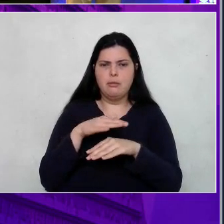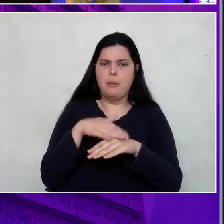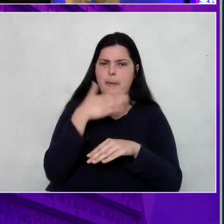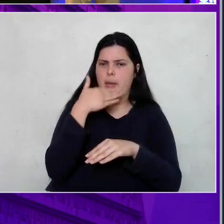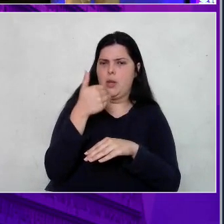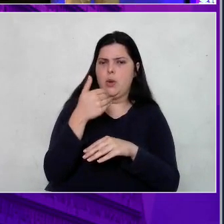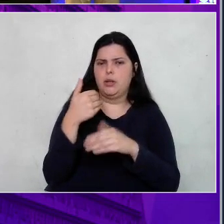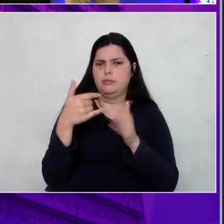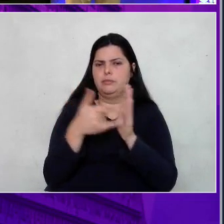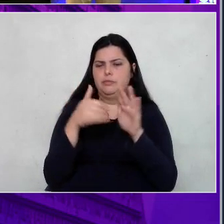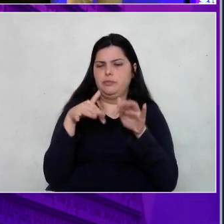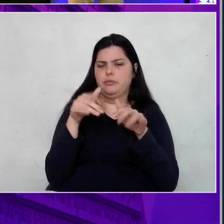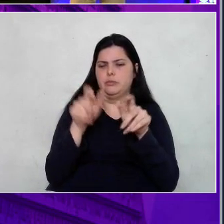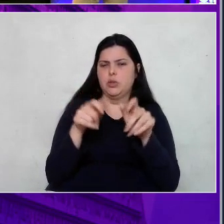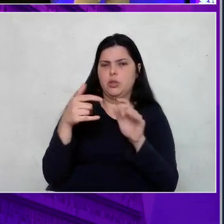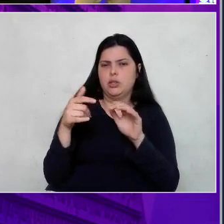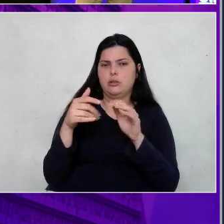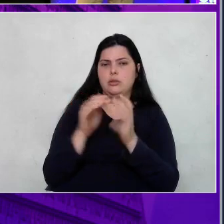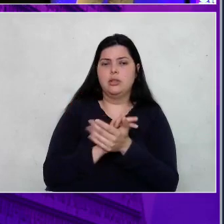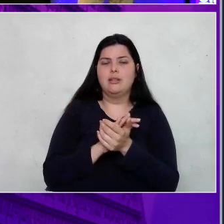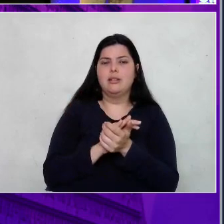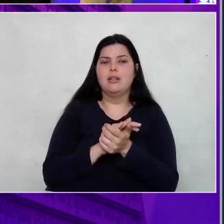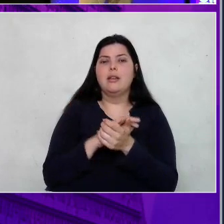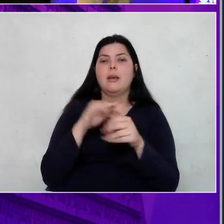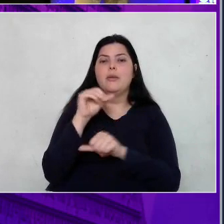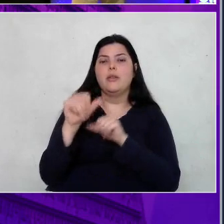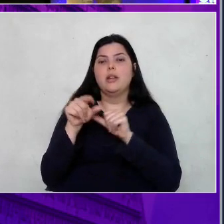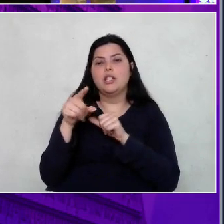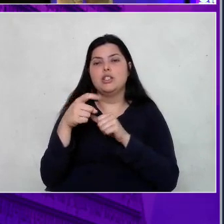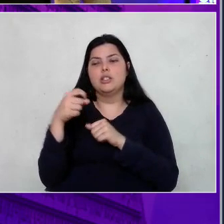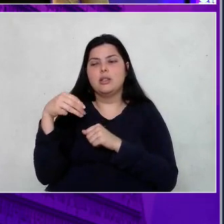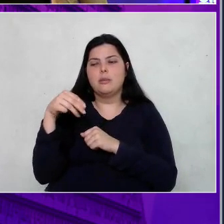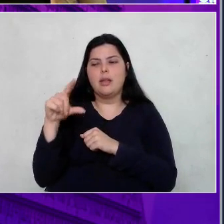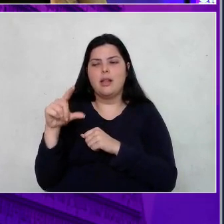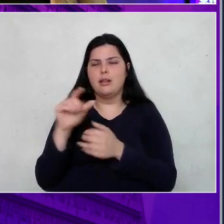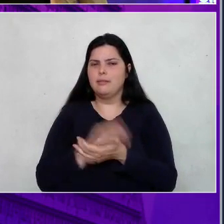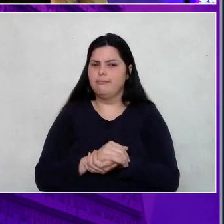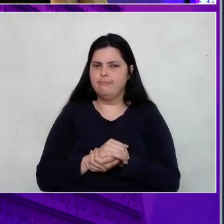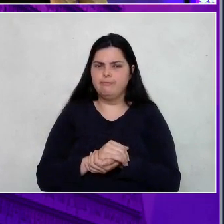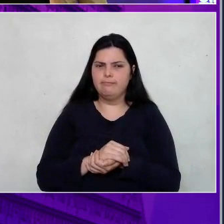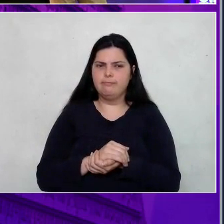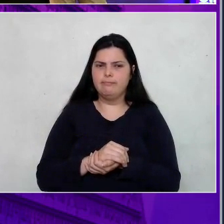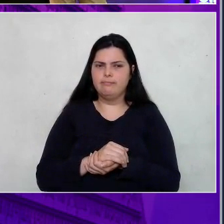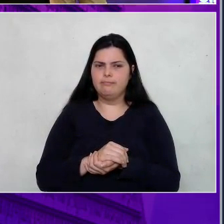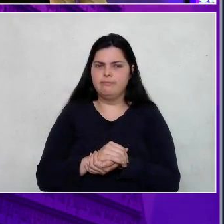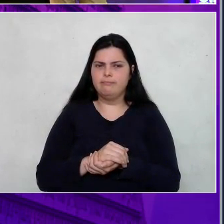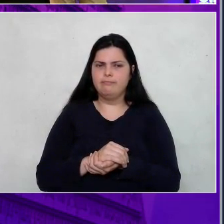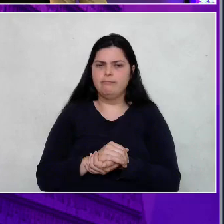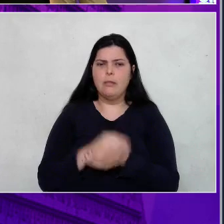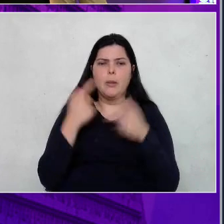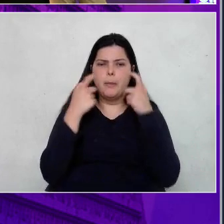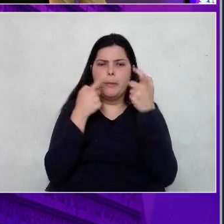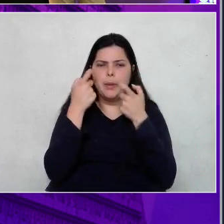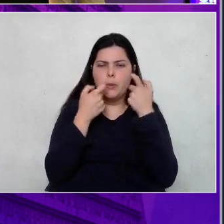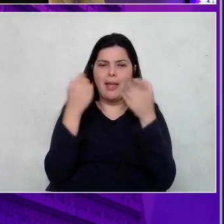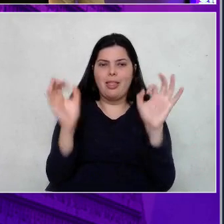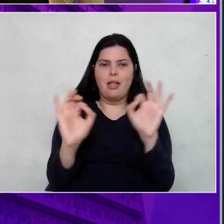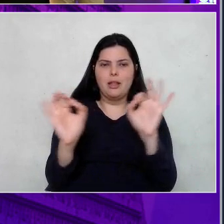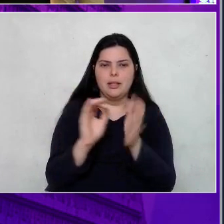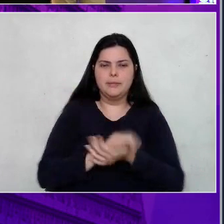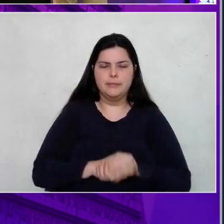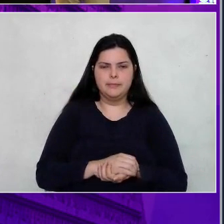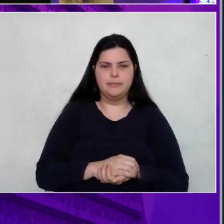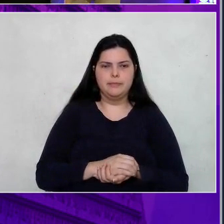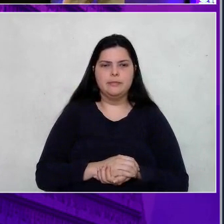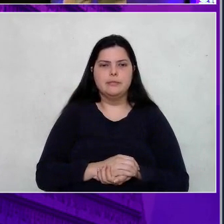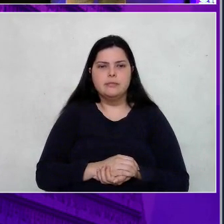de pessoas desenvolvedoras, vira esse XML e você não precisa se preocupar com absolutamente nada.